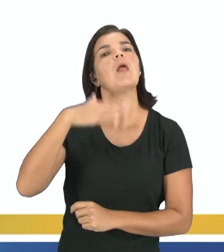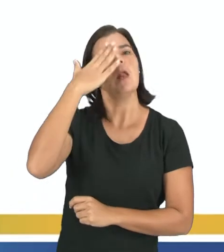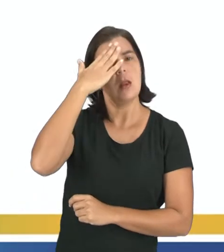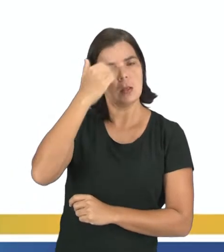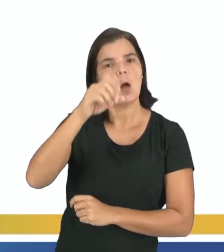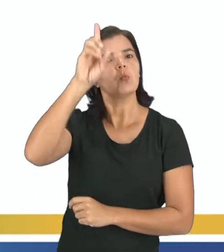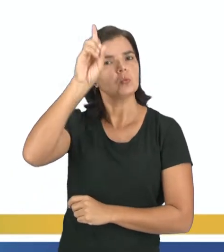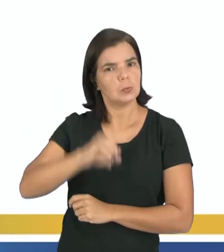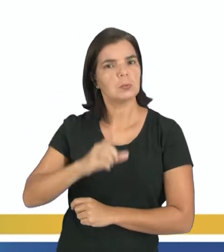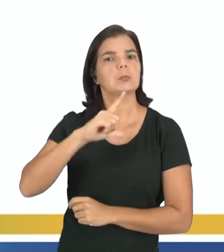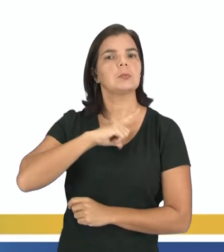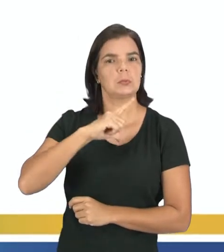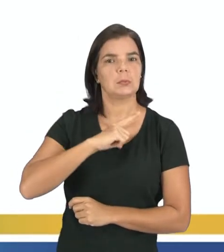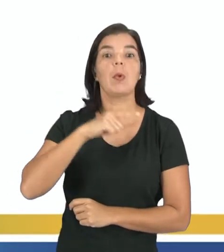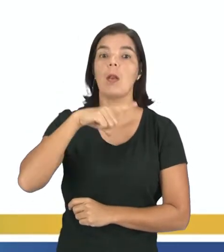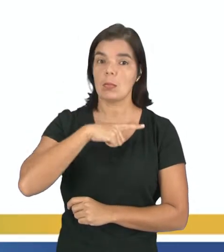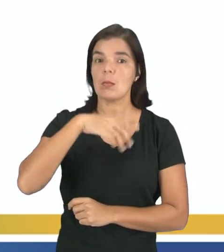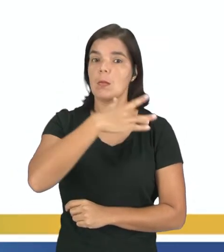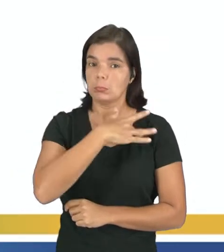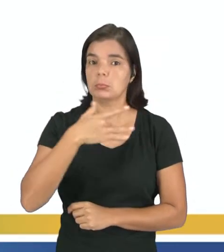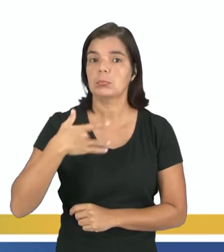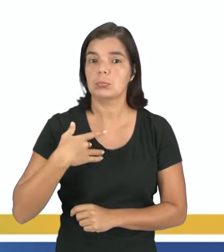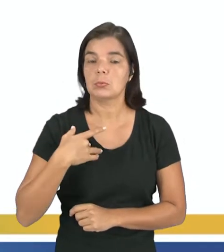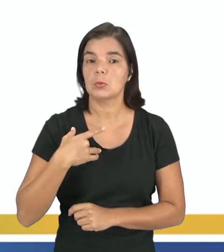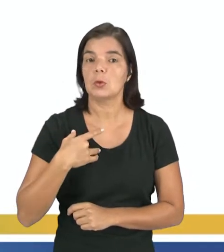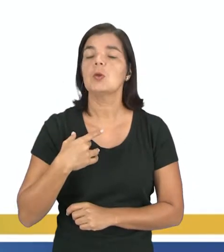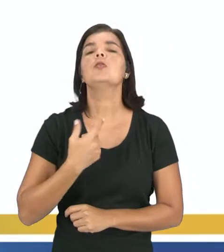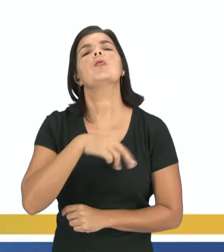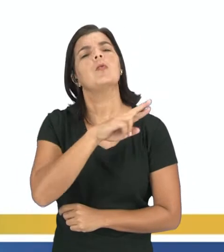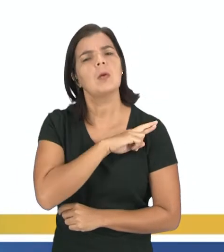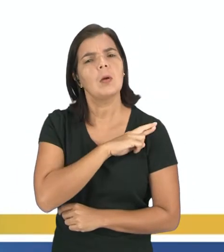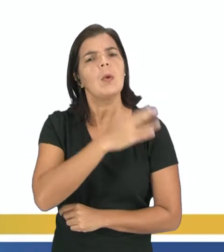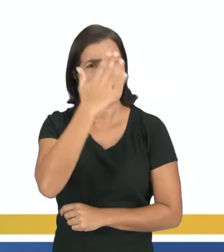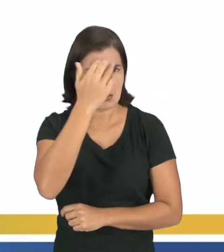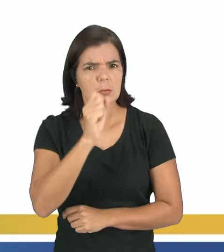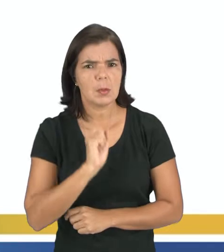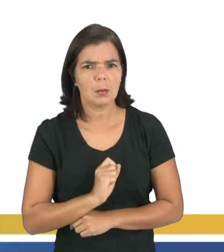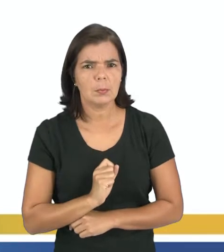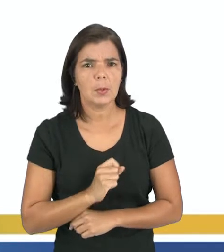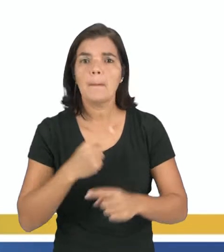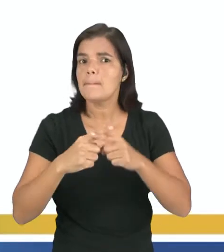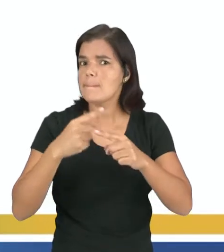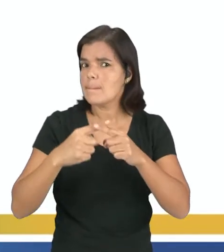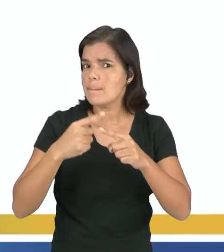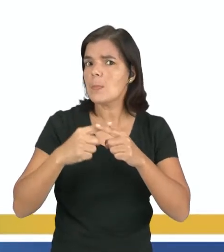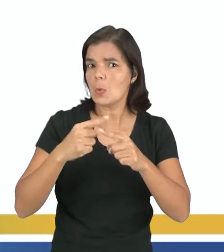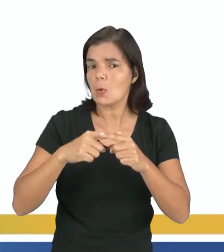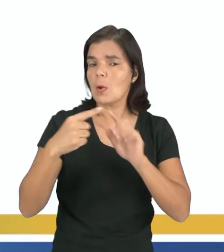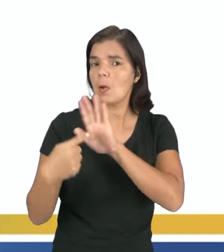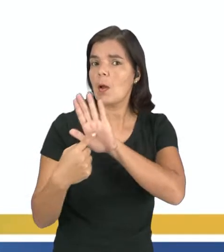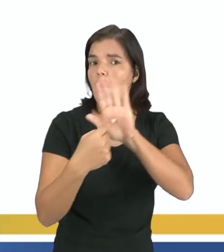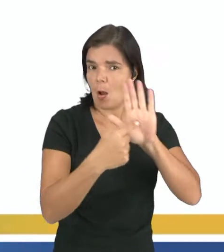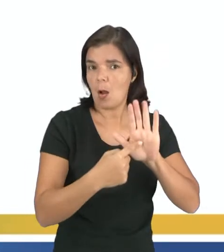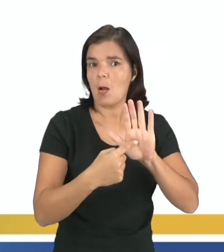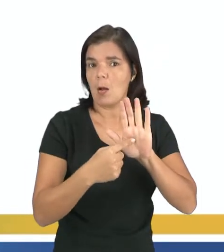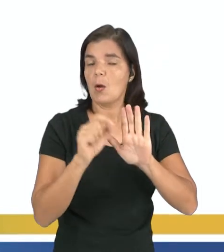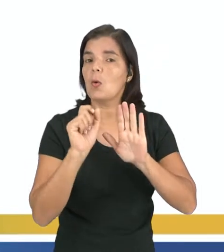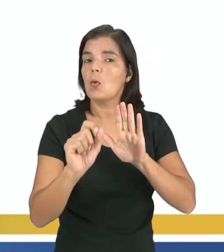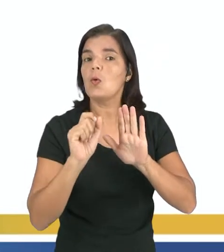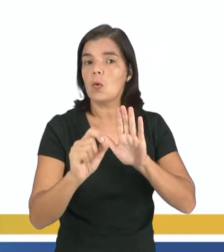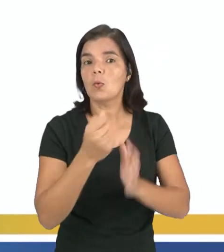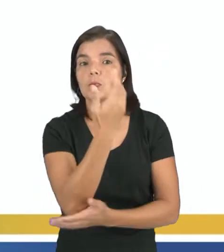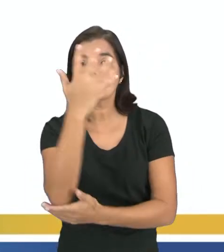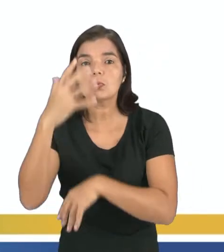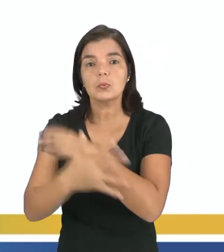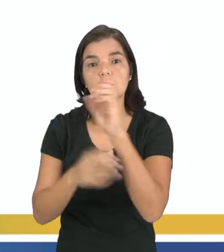sabe os direitos que ele tem. Ele tem direito à saúde. E os deveres, será que ele sabe? Porque ali, representando, né, o